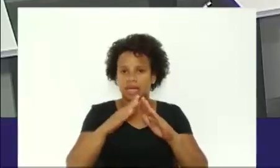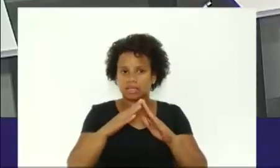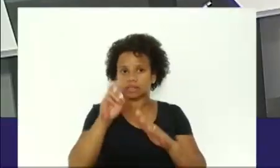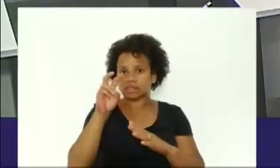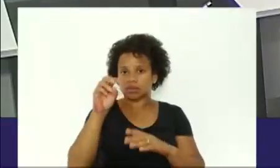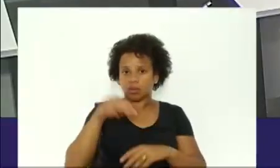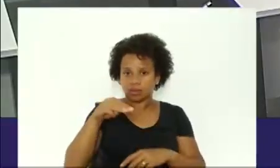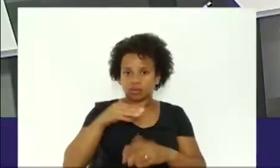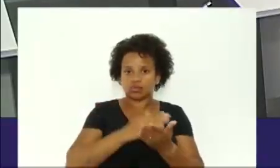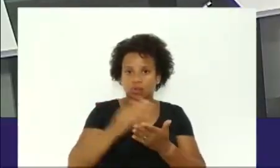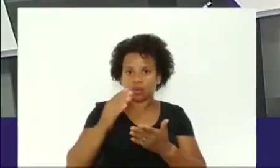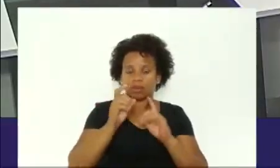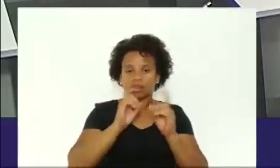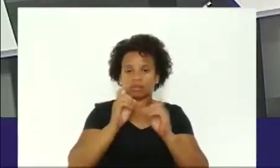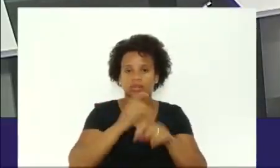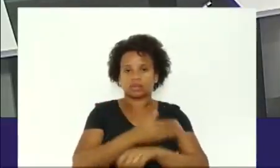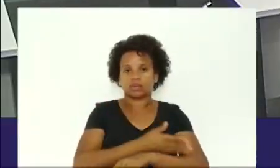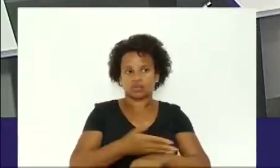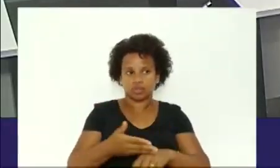começará normalmente.